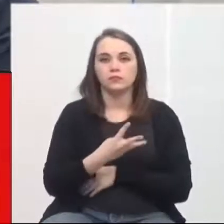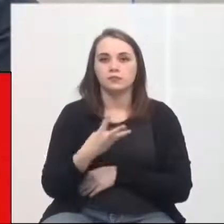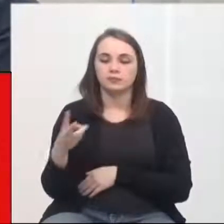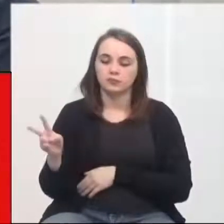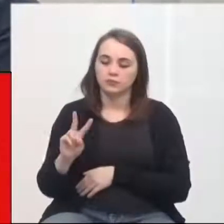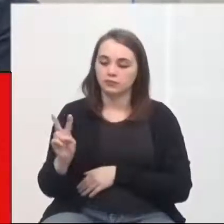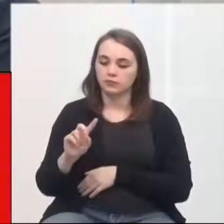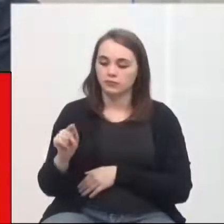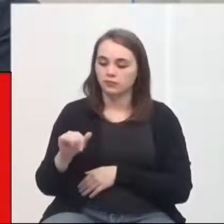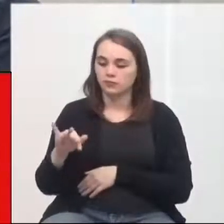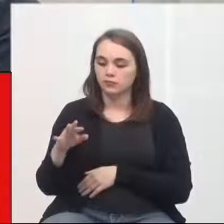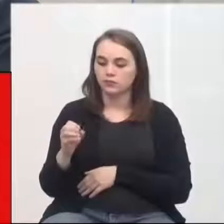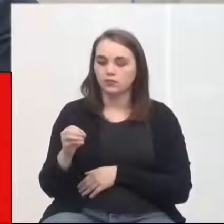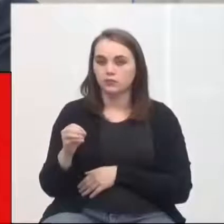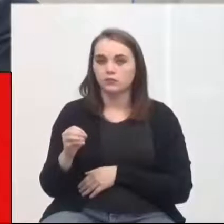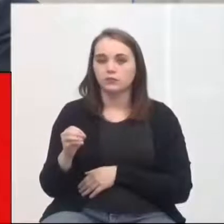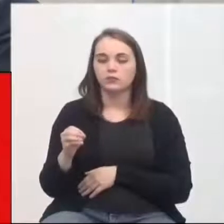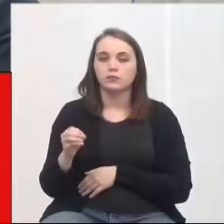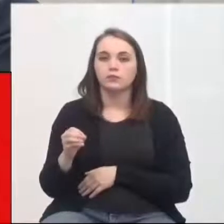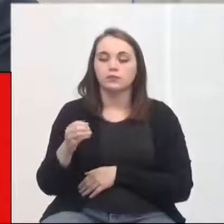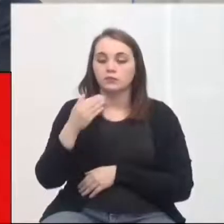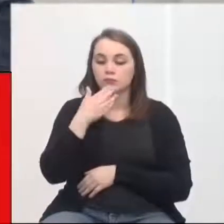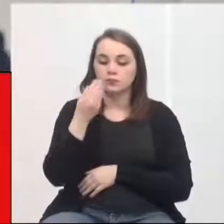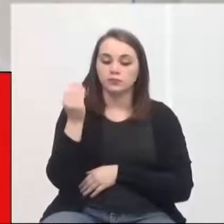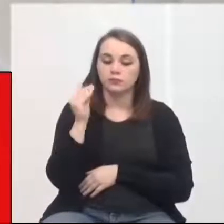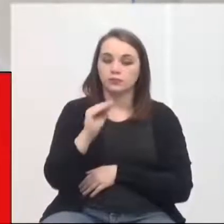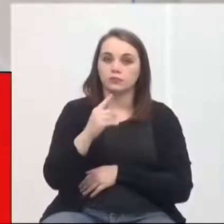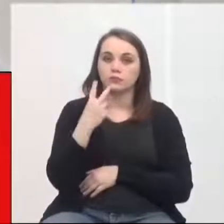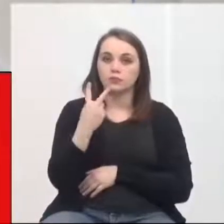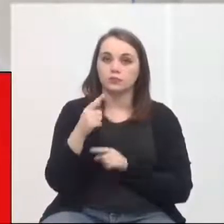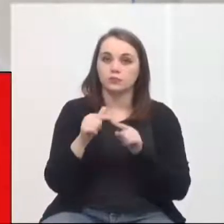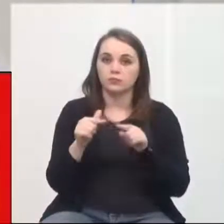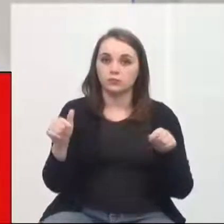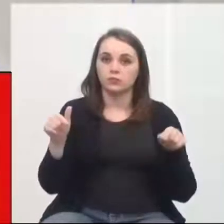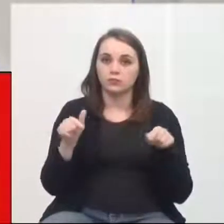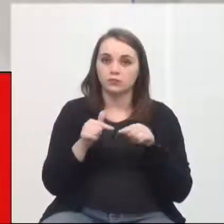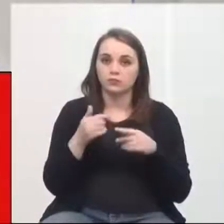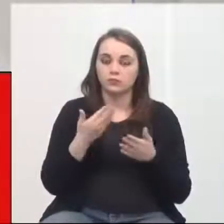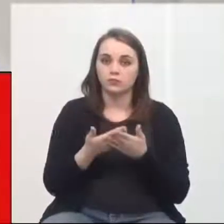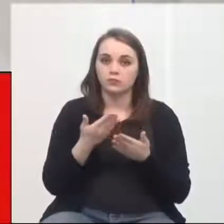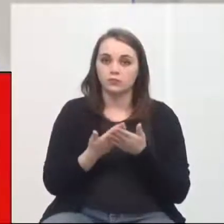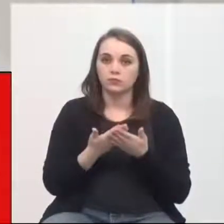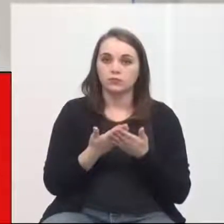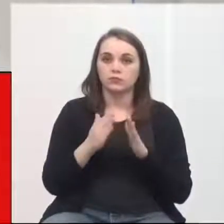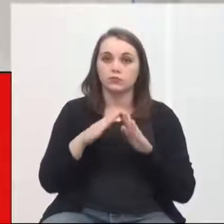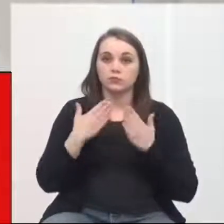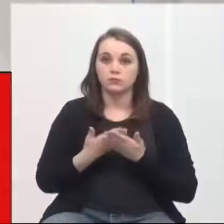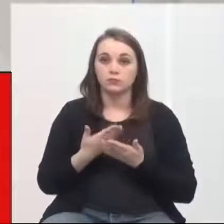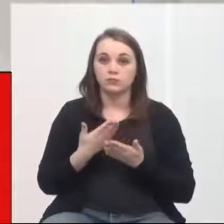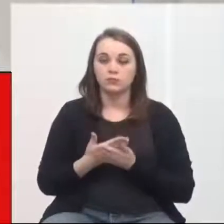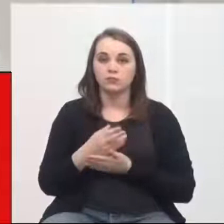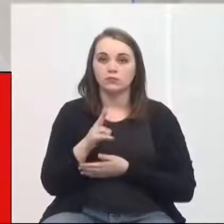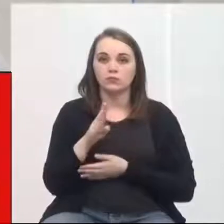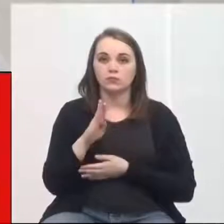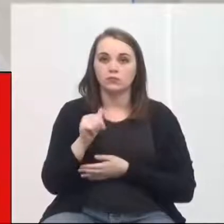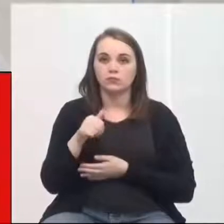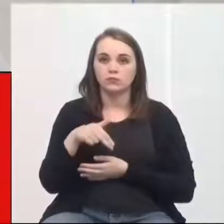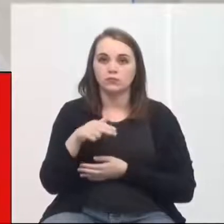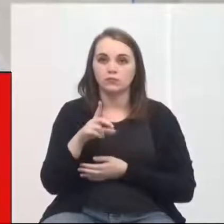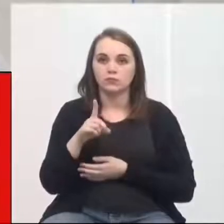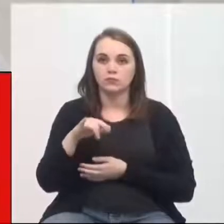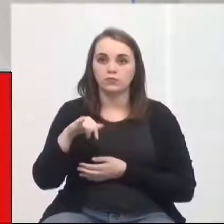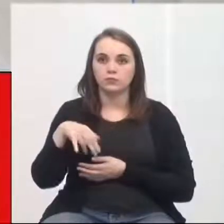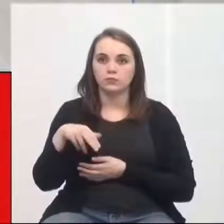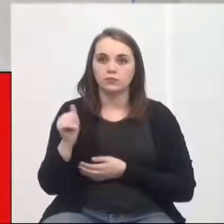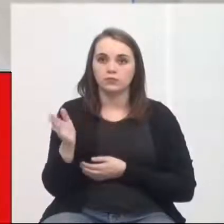autor vereador Zairo Casa Grande, implantação de 2 salas de aula na Escola Municipal Umbandina Rocha Guedim, localizado